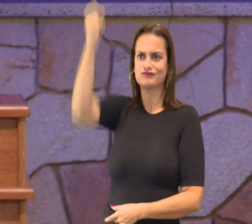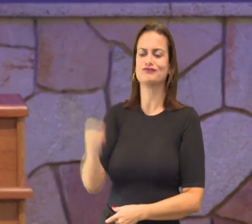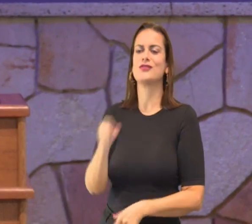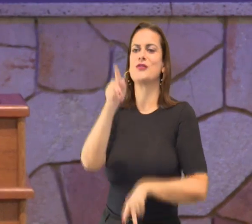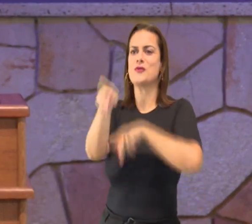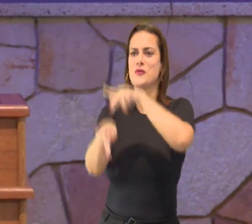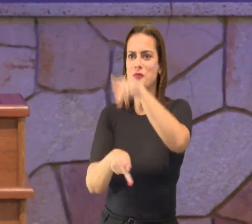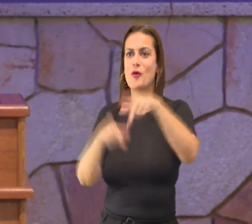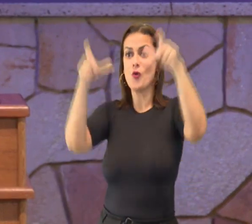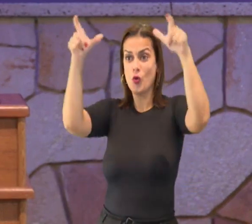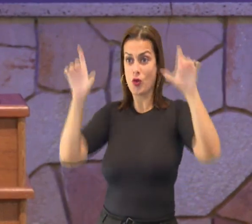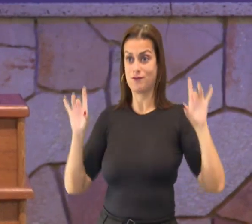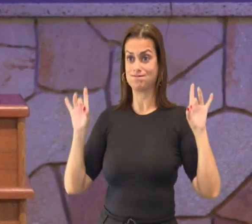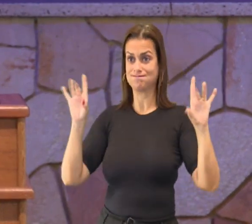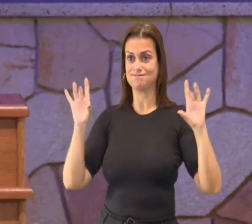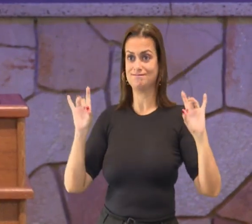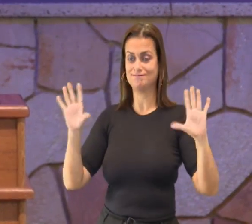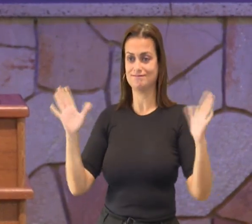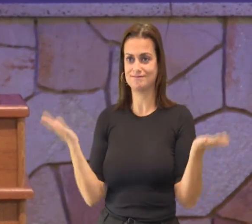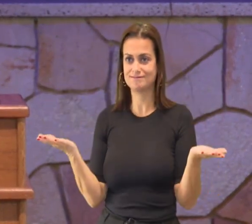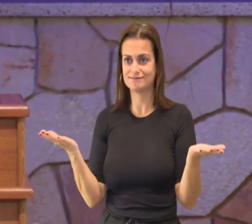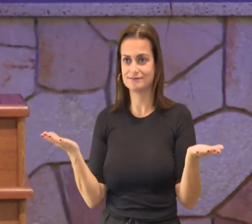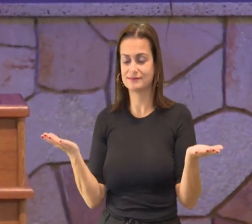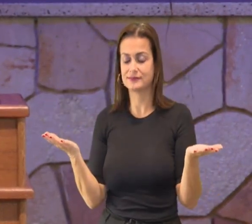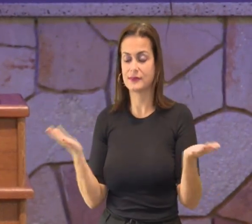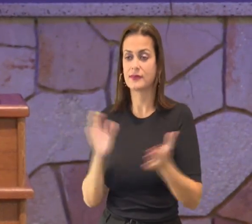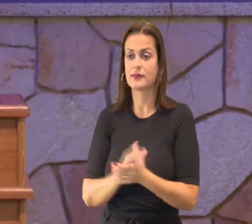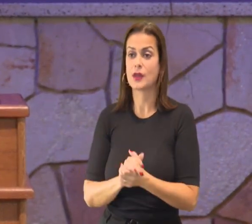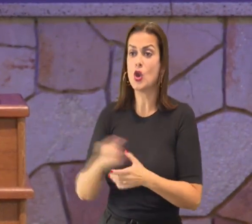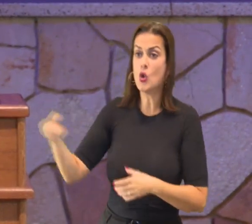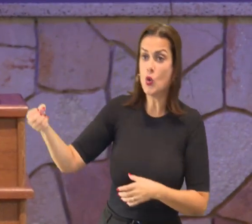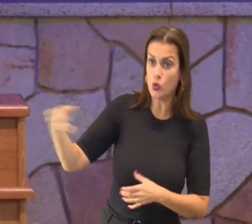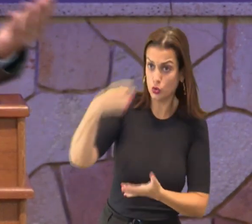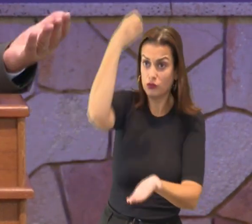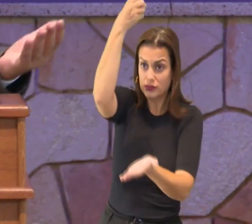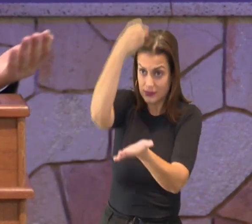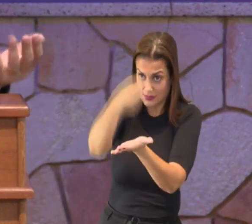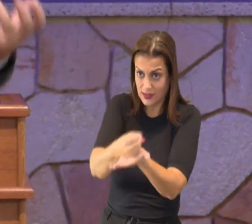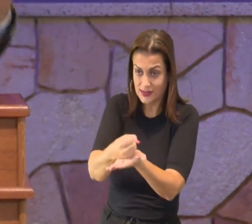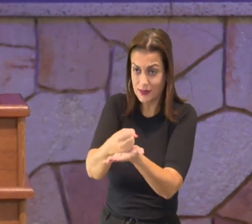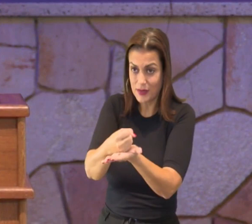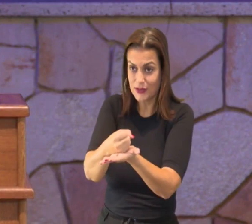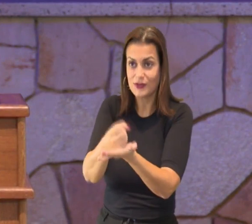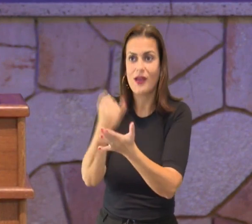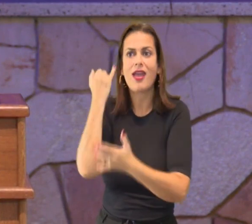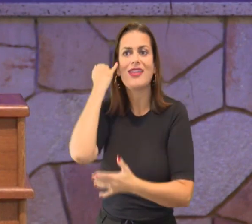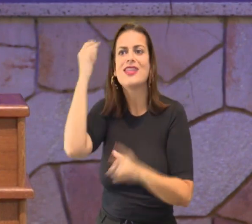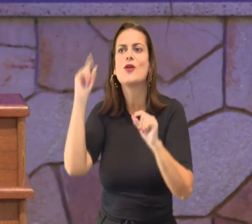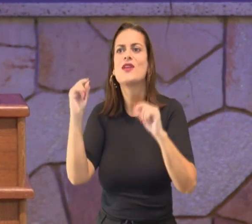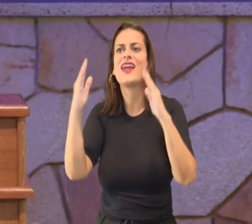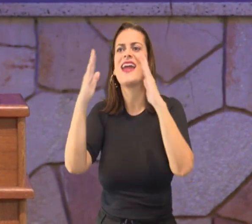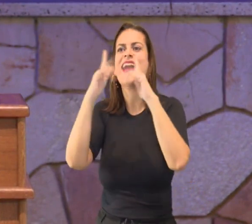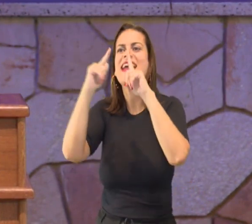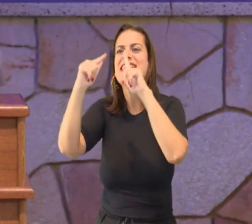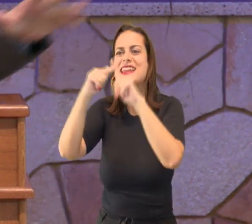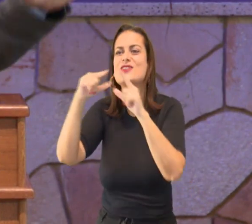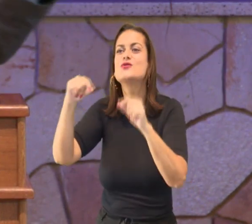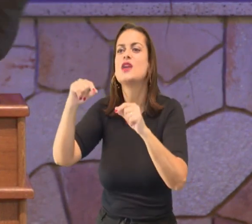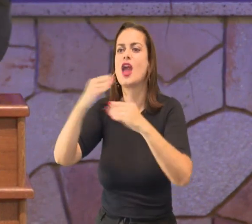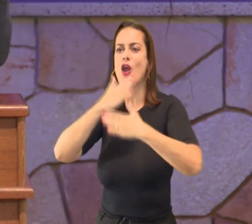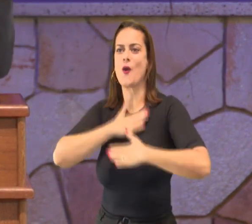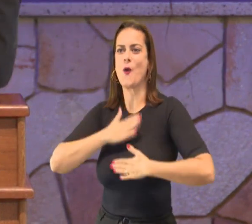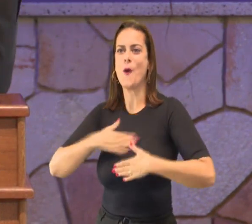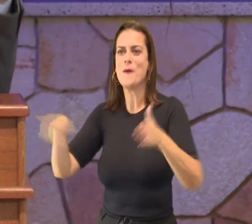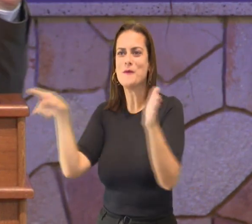povo a partir de um local específico. Naturalmente que o Novo Testamento nos traz a ideia da igreja, corpo de Cristo, espalhado